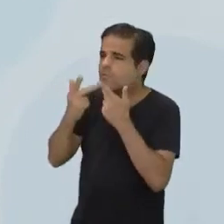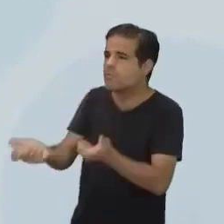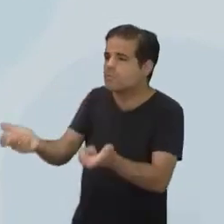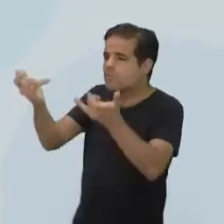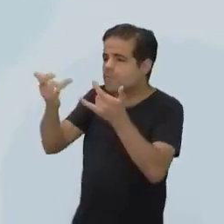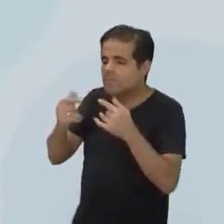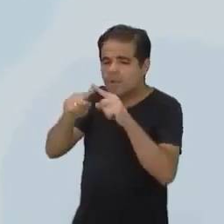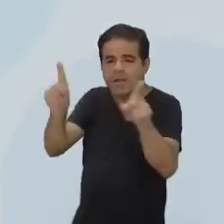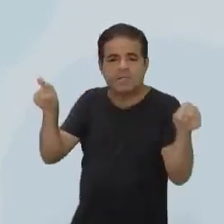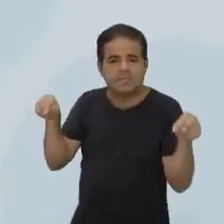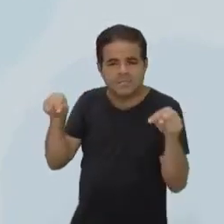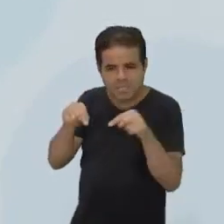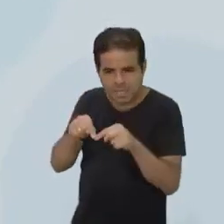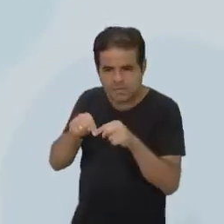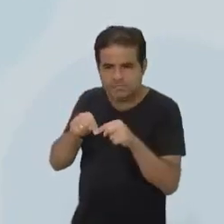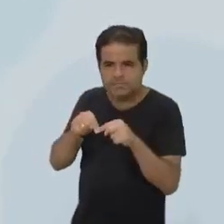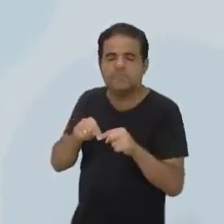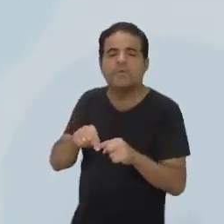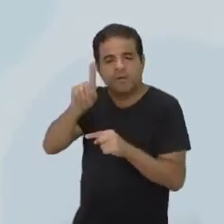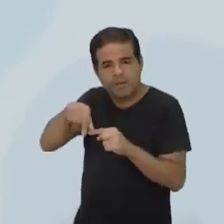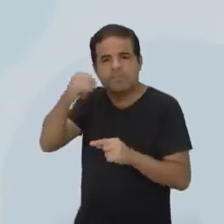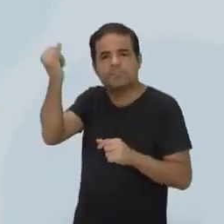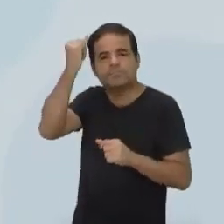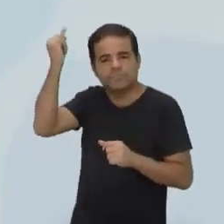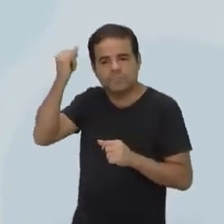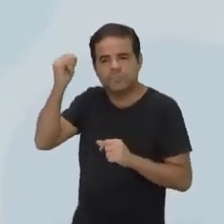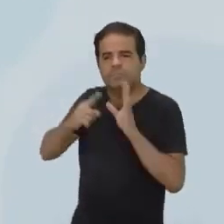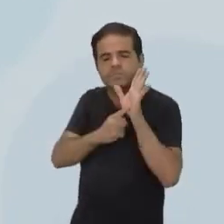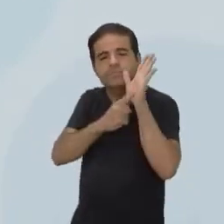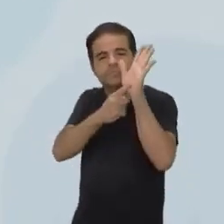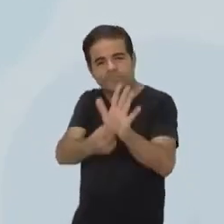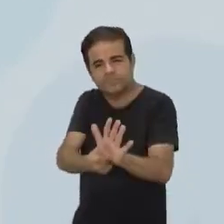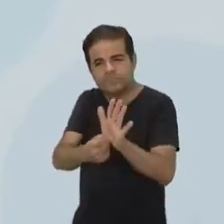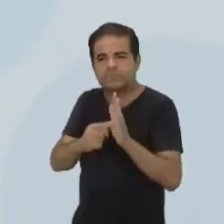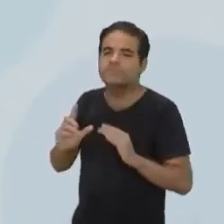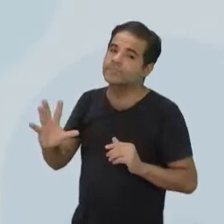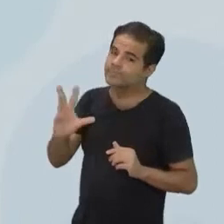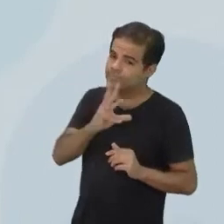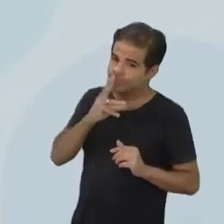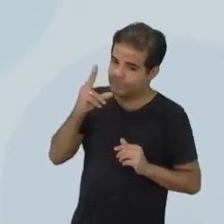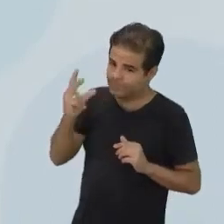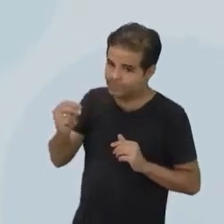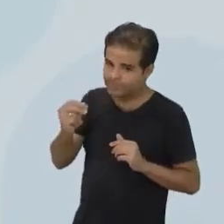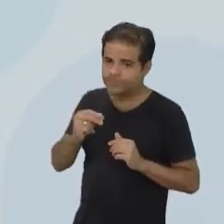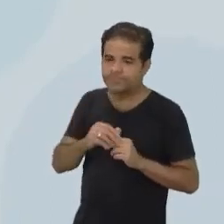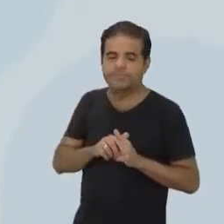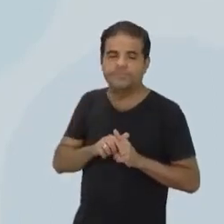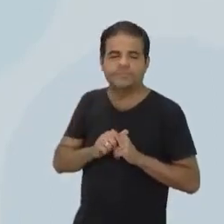para a sala, né? Então, isso é importante apresentar para todos. Bom,